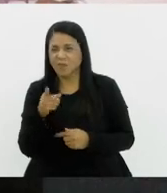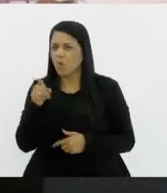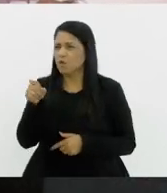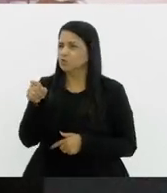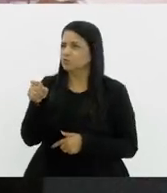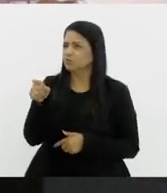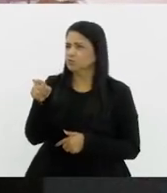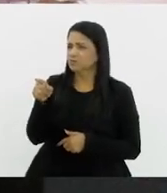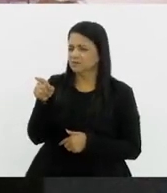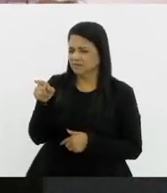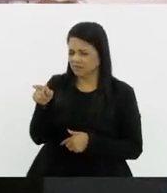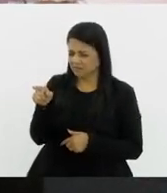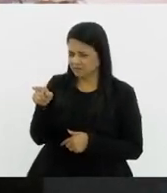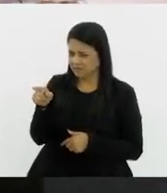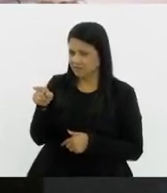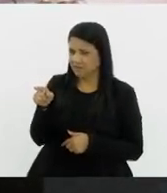Jardim